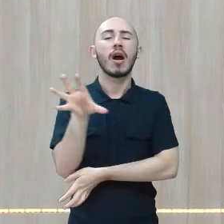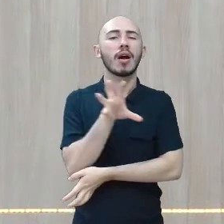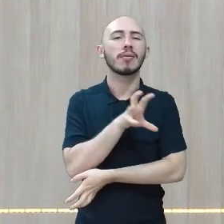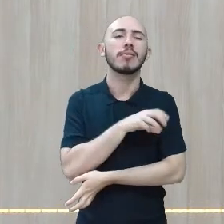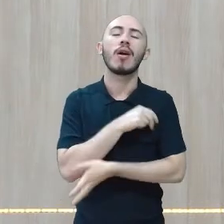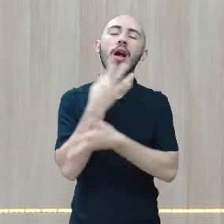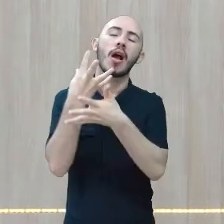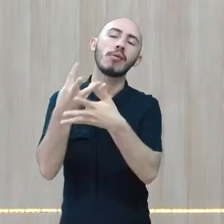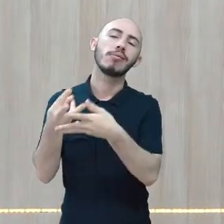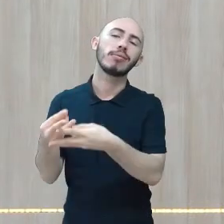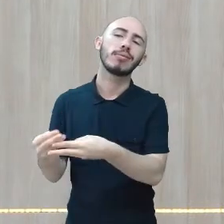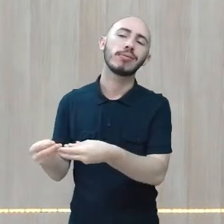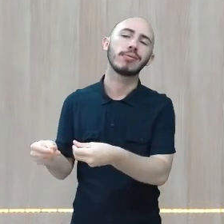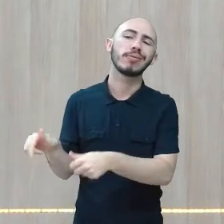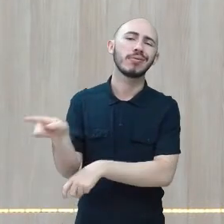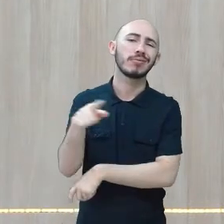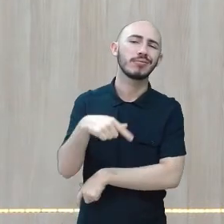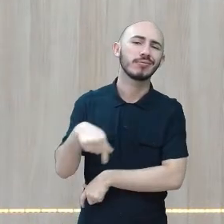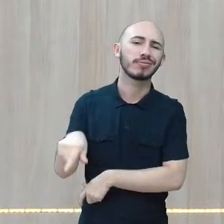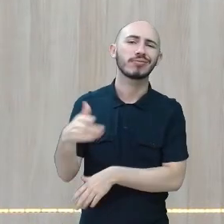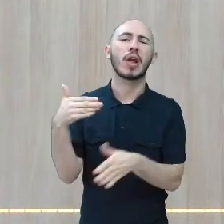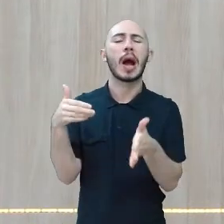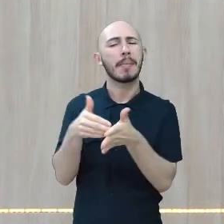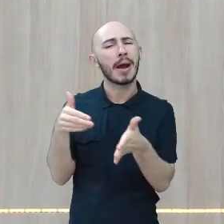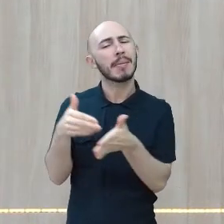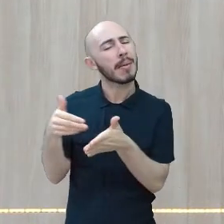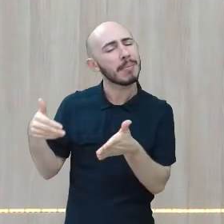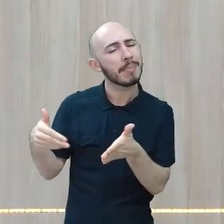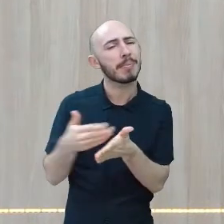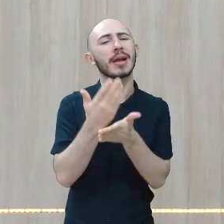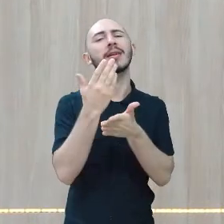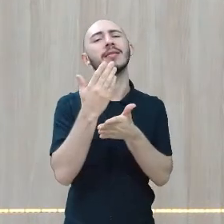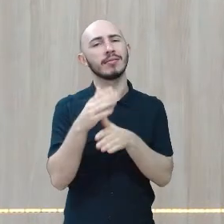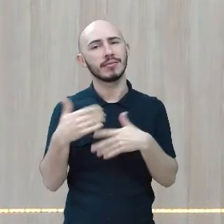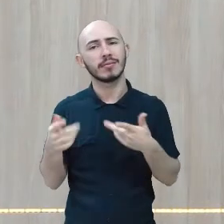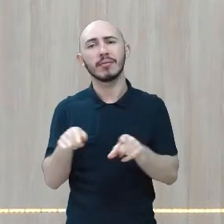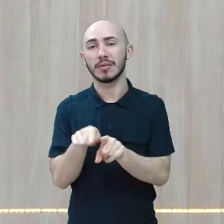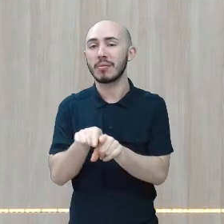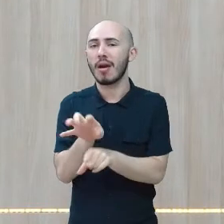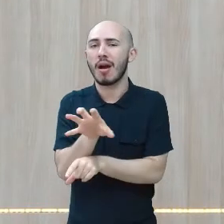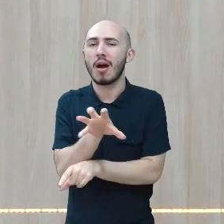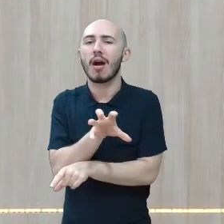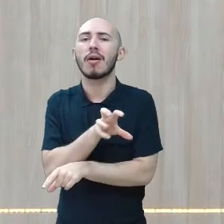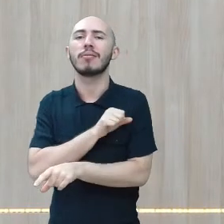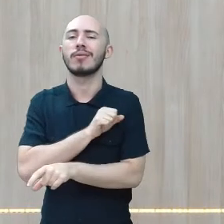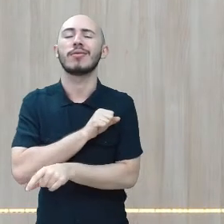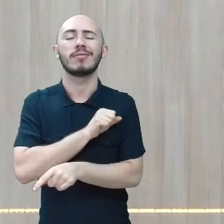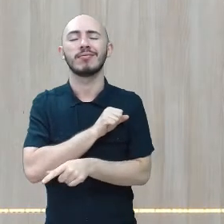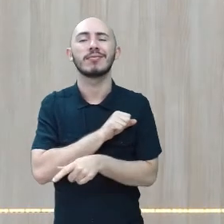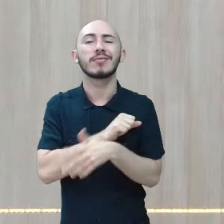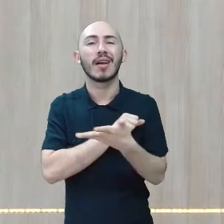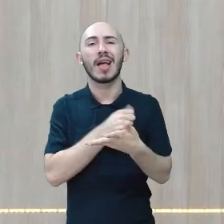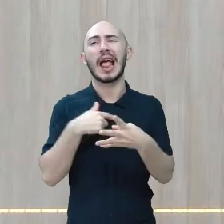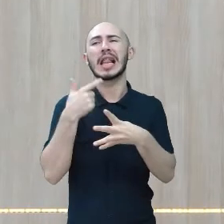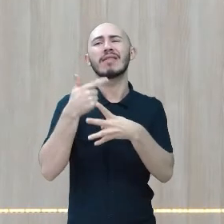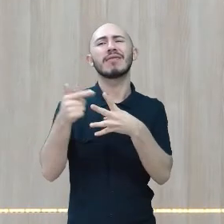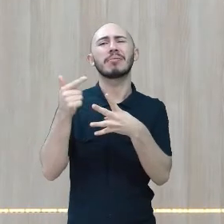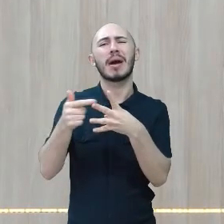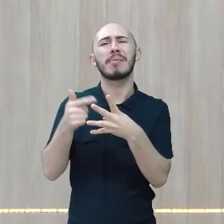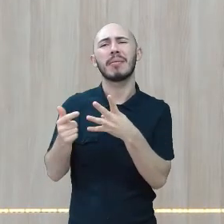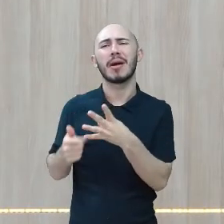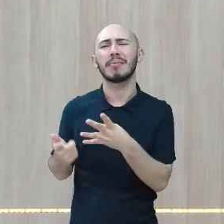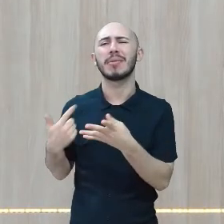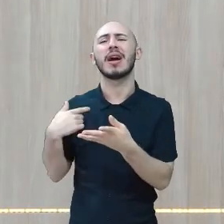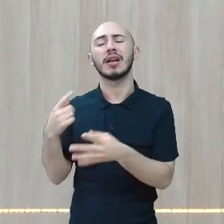pequenos que acontecem. O amor destrói as barreiras. O amor tira muitas dificuldades. Então, quando